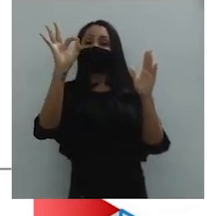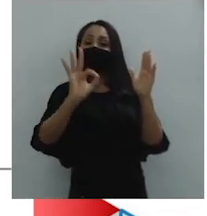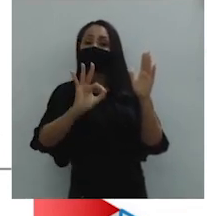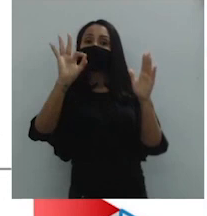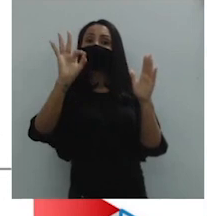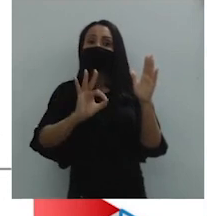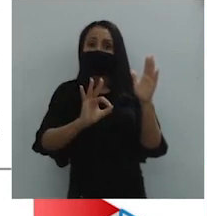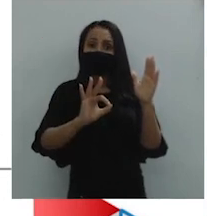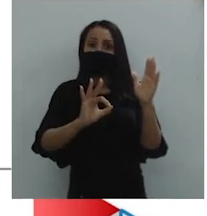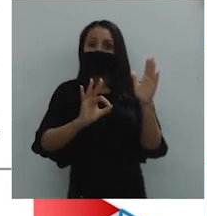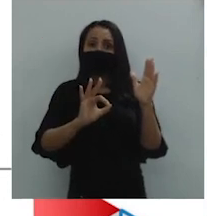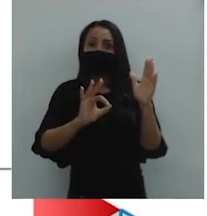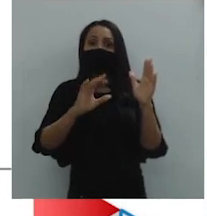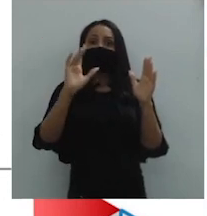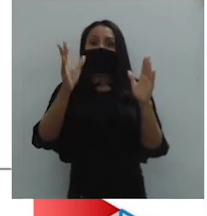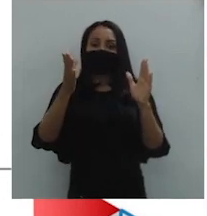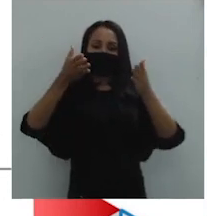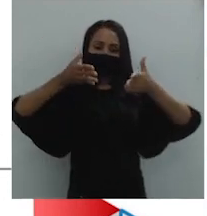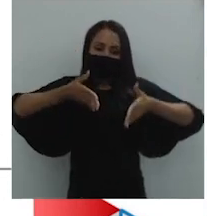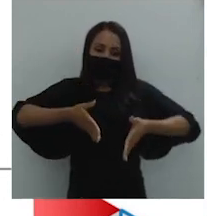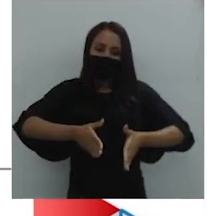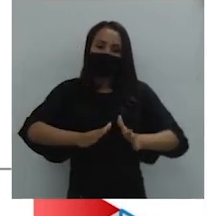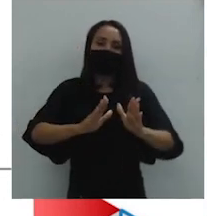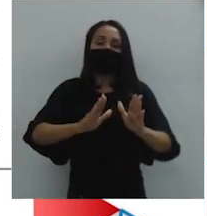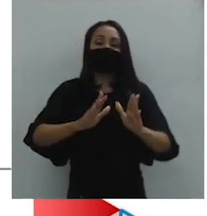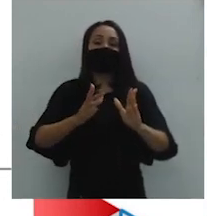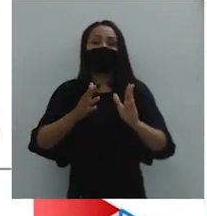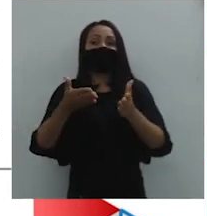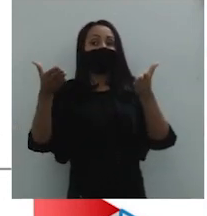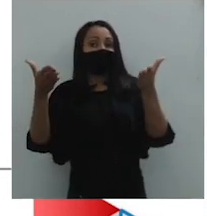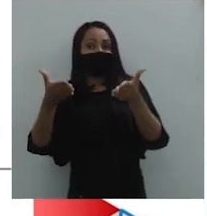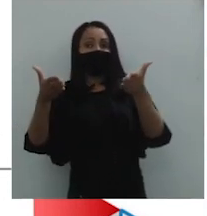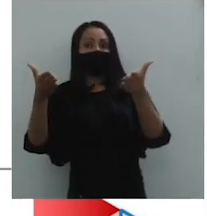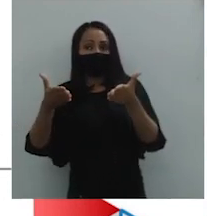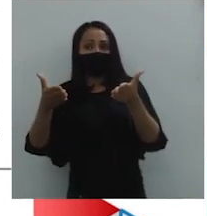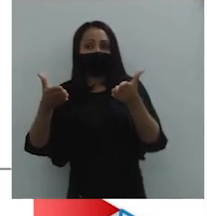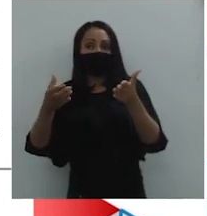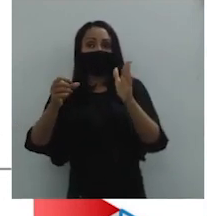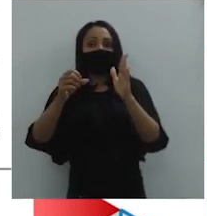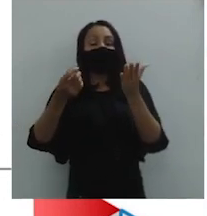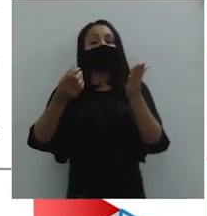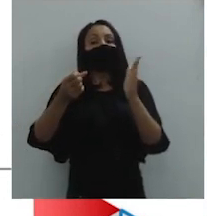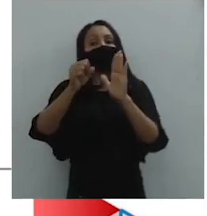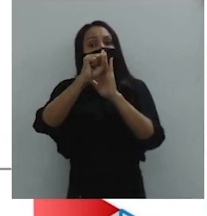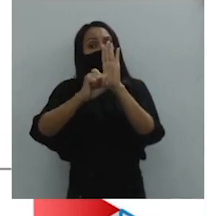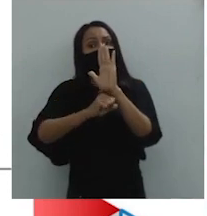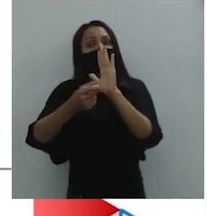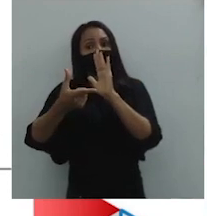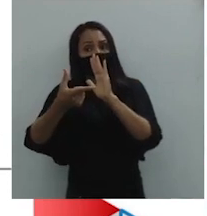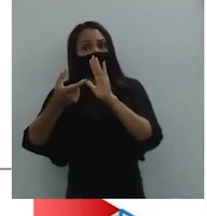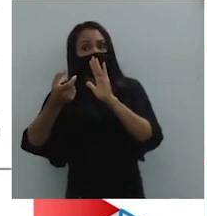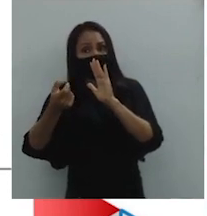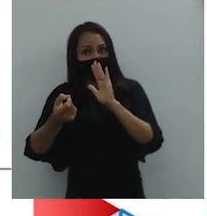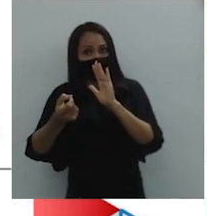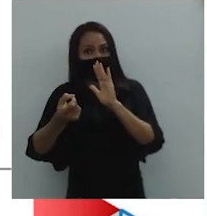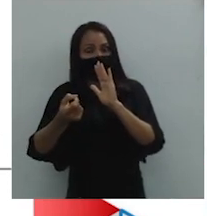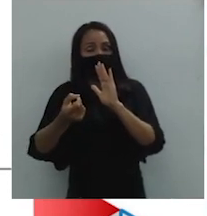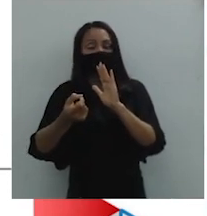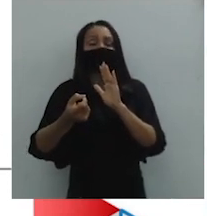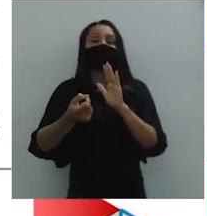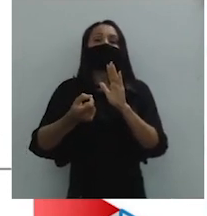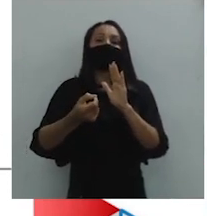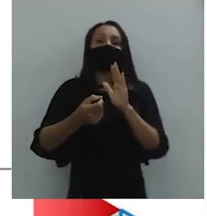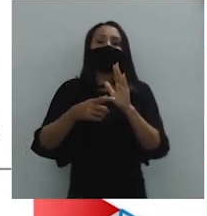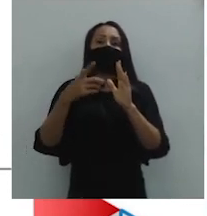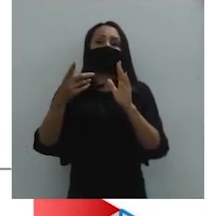44,4%, certo? Da natalidade. Onde hoje, no século 20, né? Nós estamos no século 21, ele